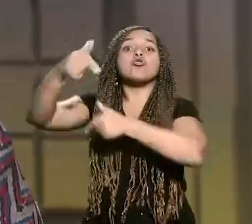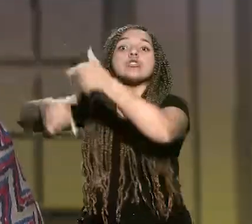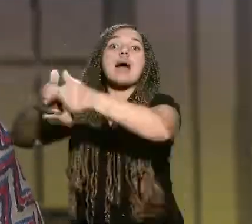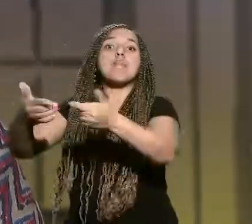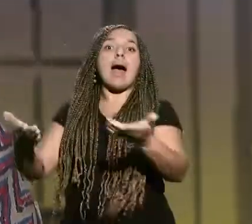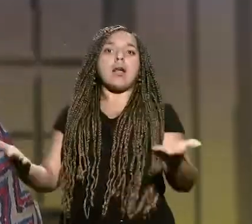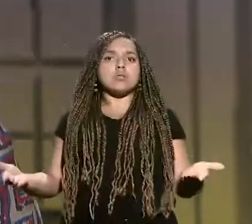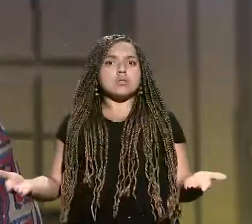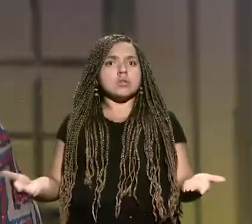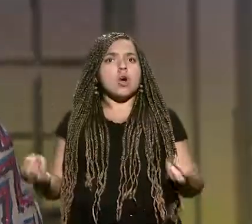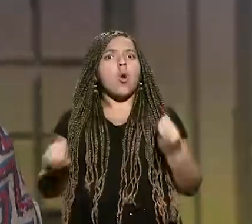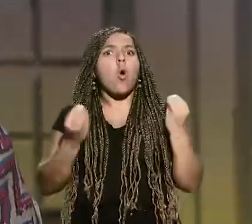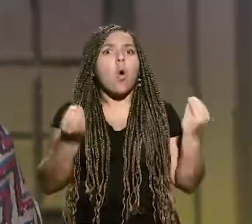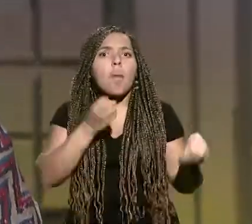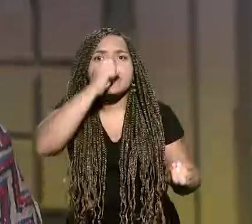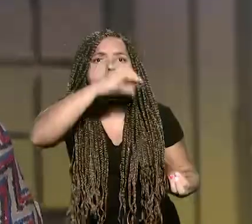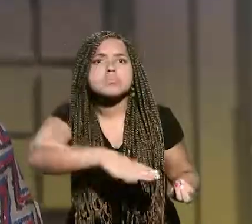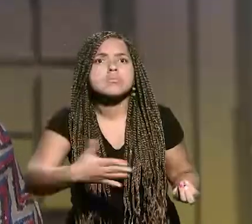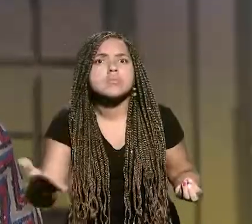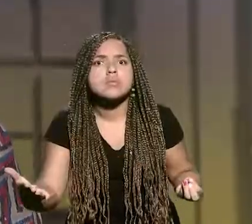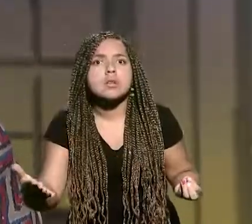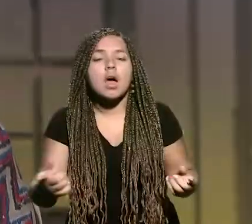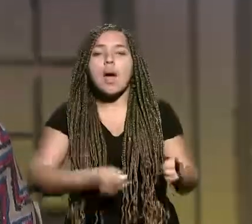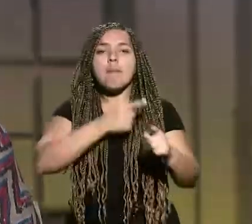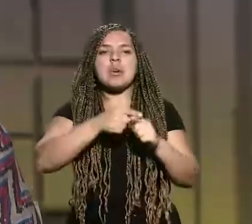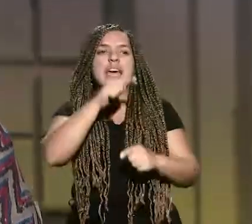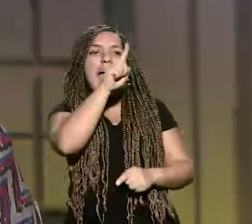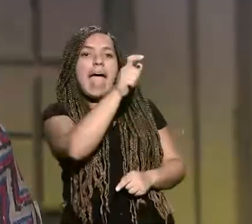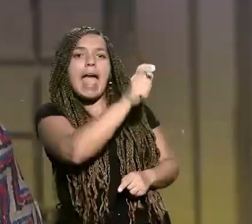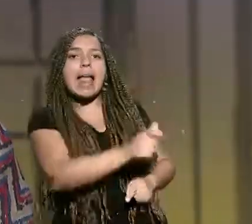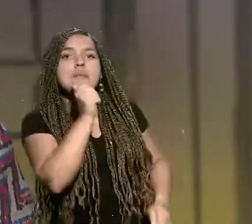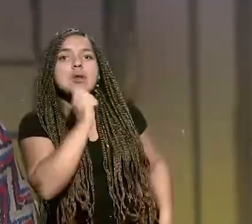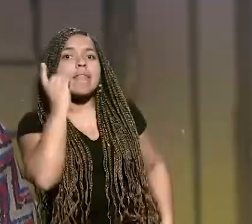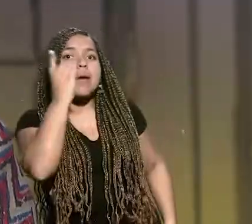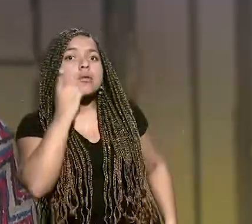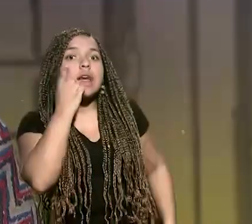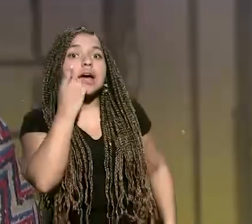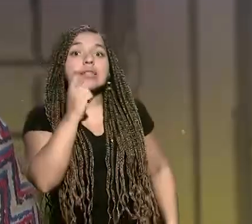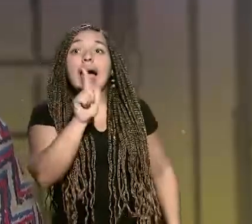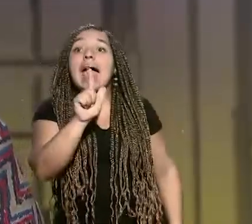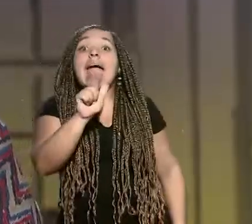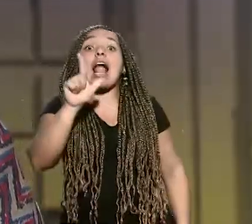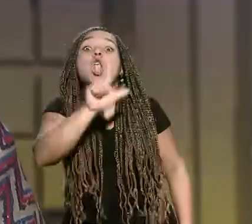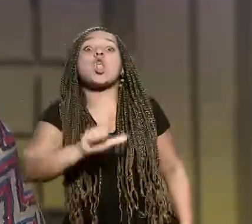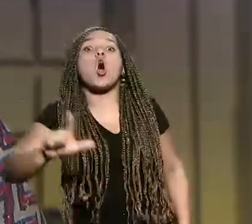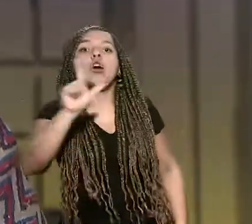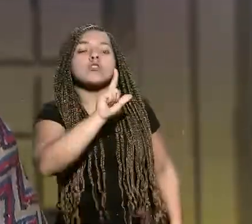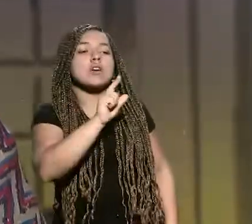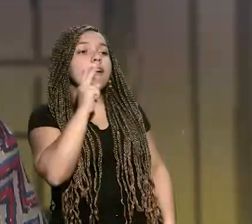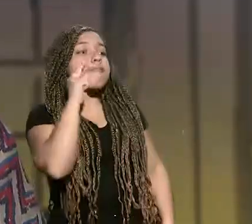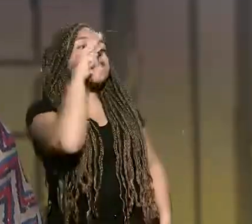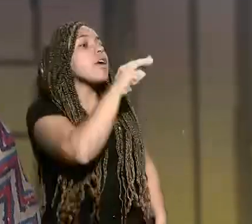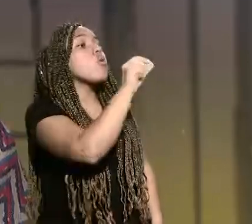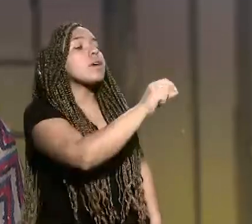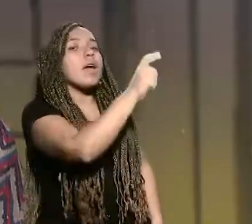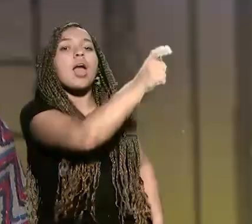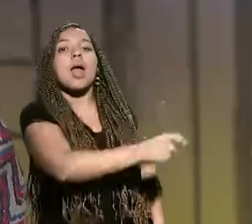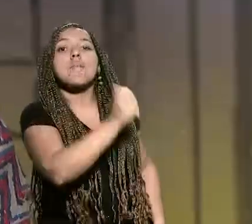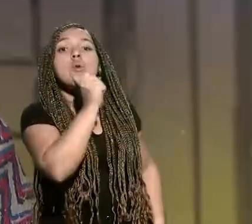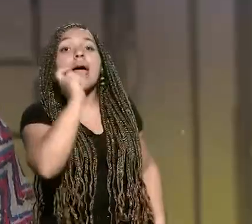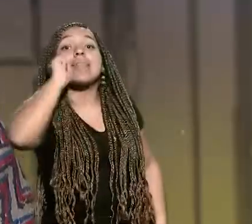essas sociedades, como que essas famílias do passado lideram, né, ou lidaram, sei lá qual é a palavra que se diz,